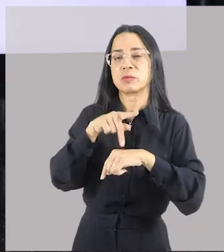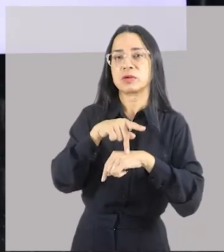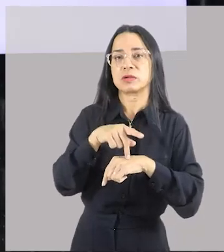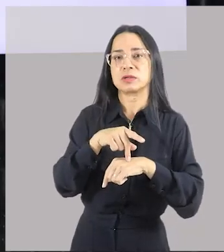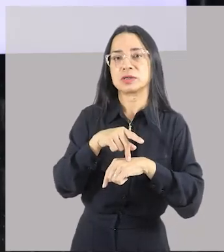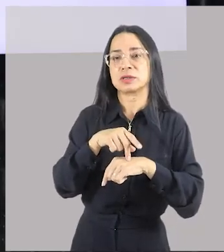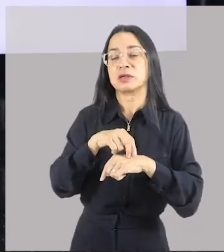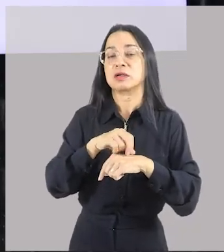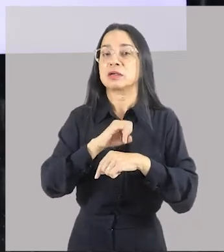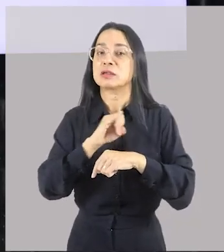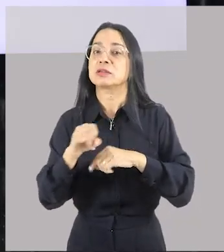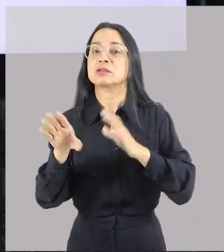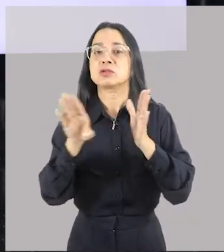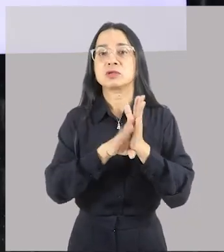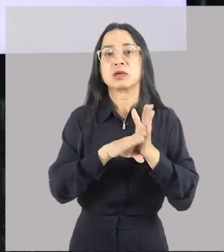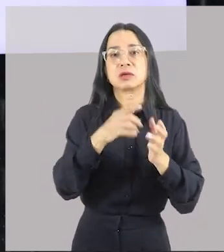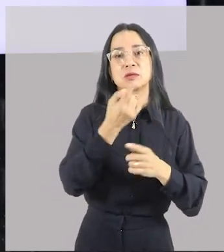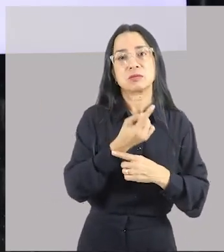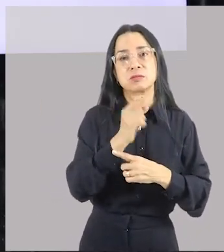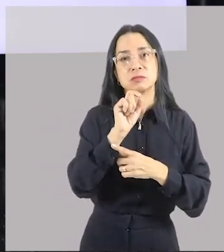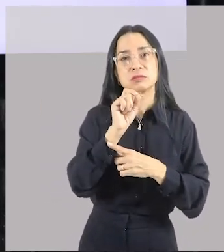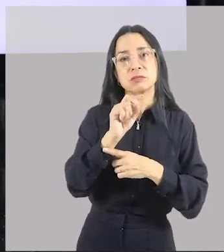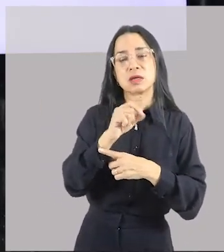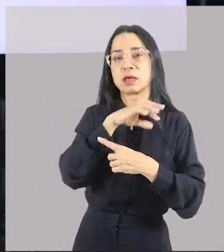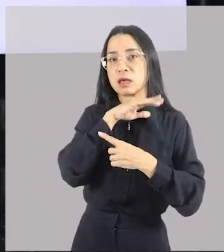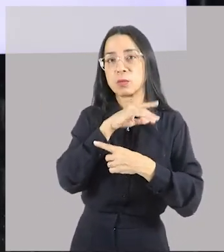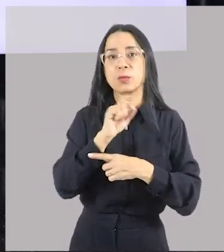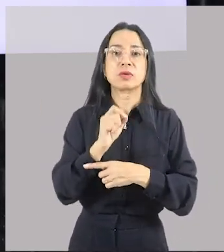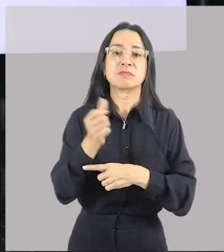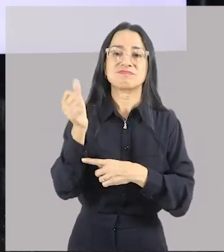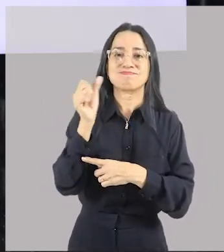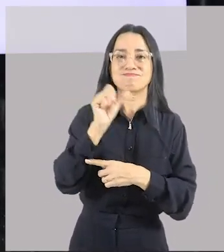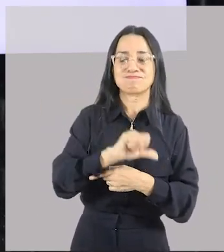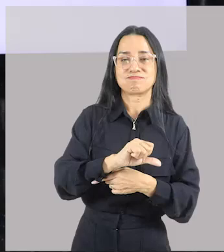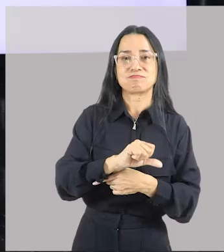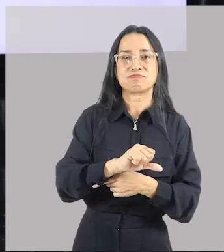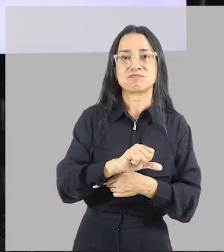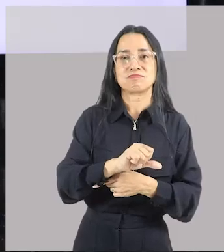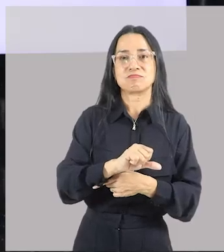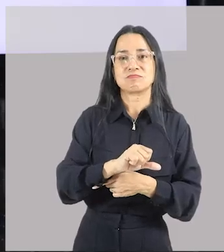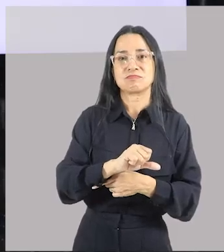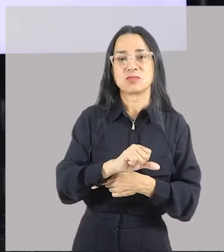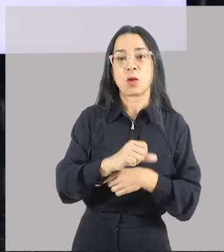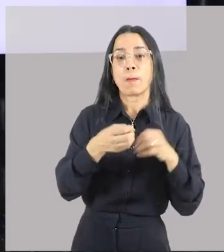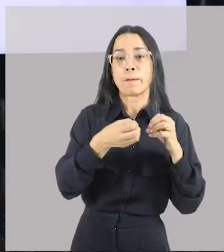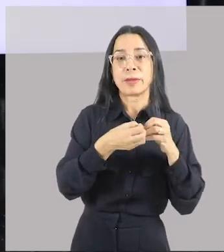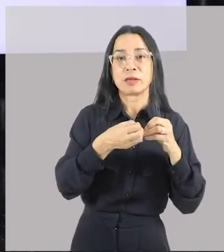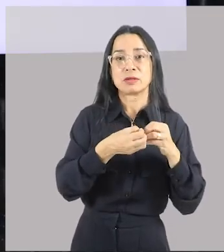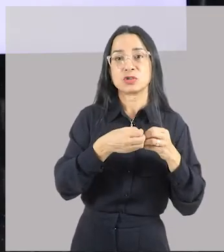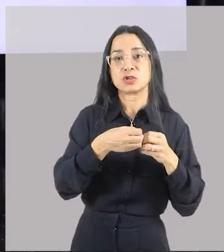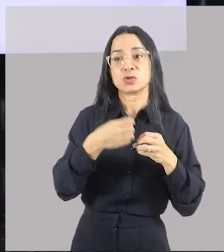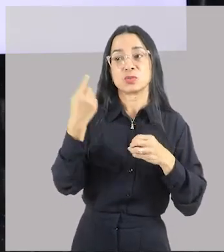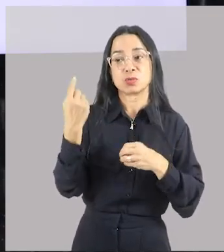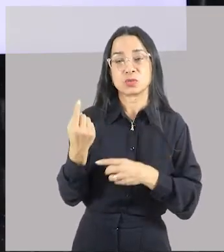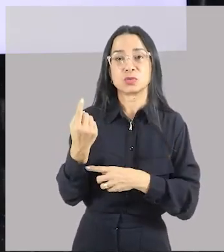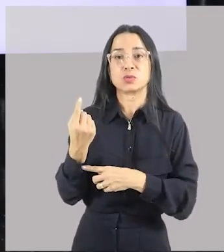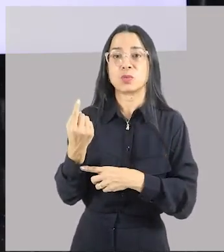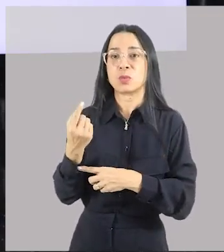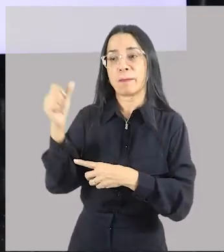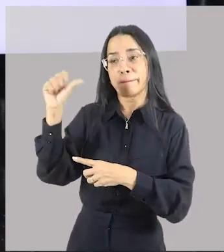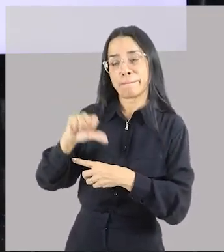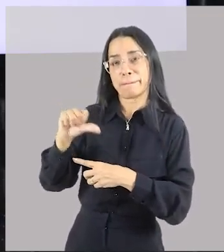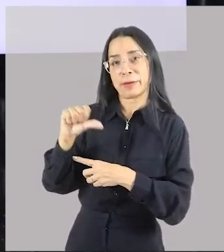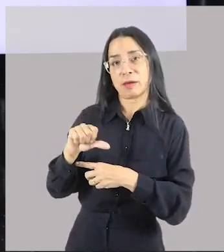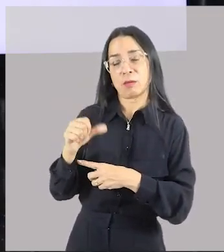em 1, é o quê? É ruim, é péssimo. Quanto mais perto de 1, pior é a